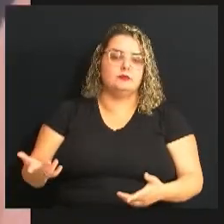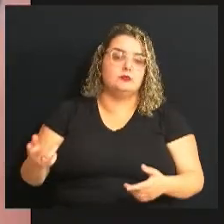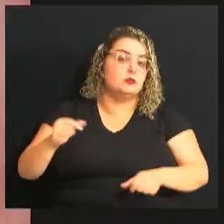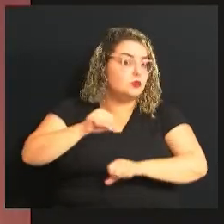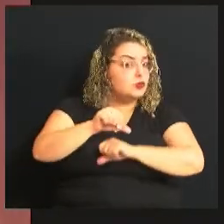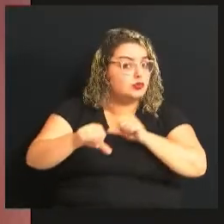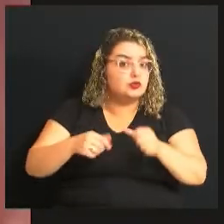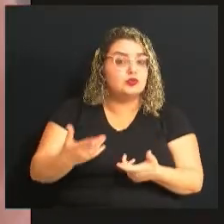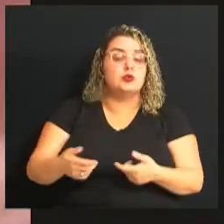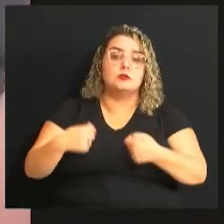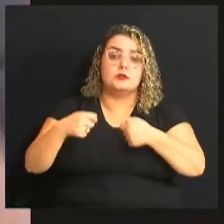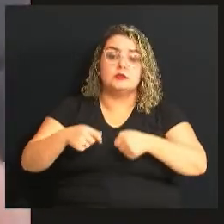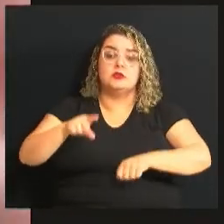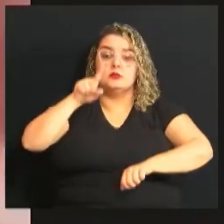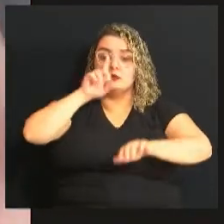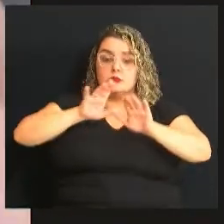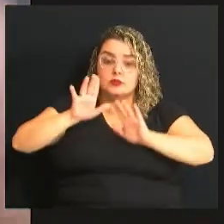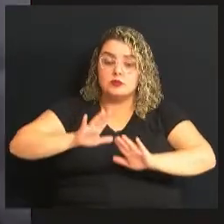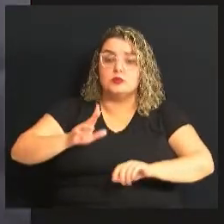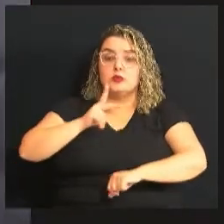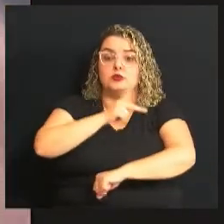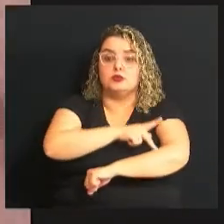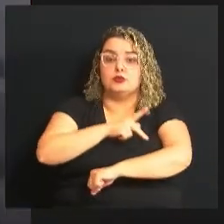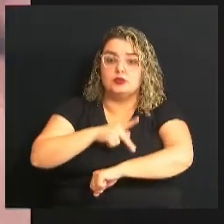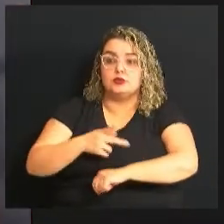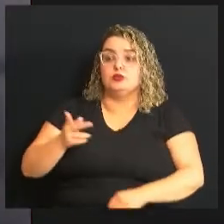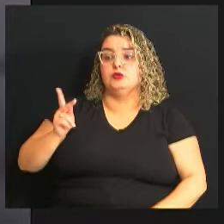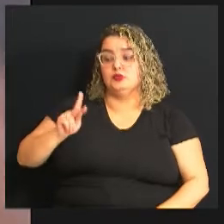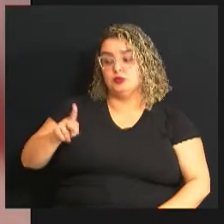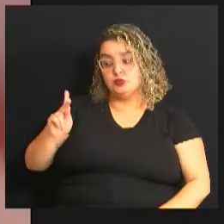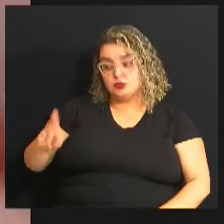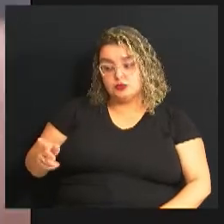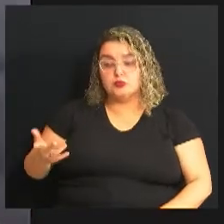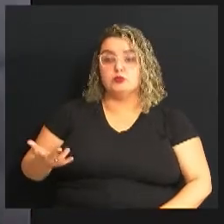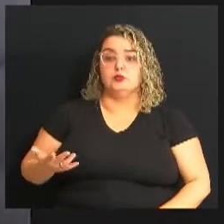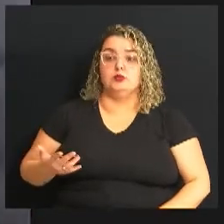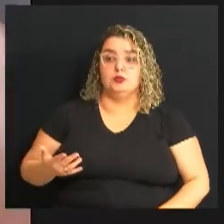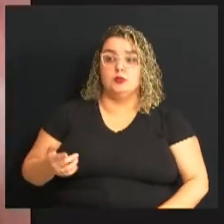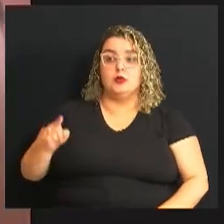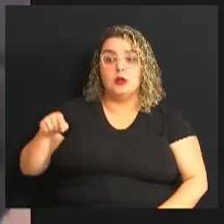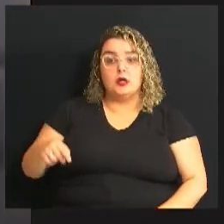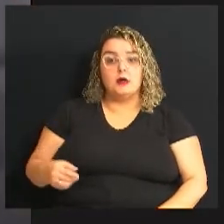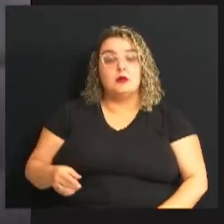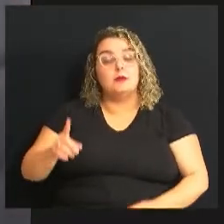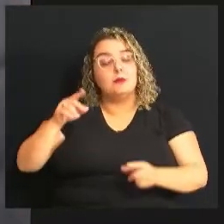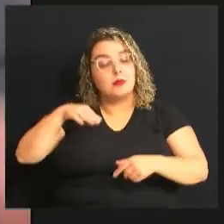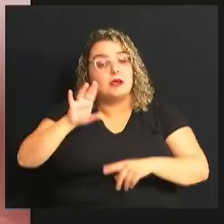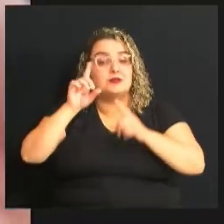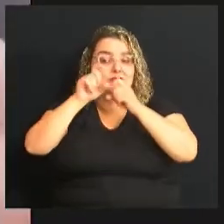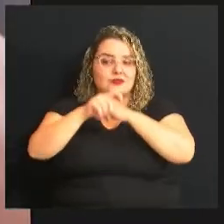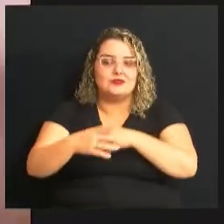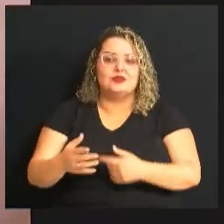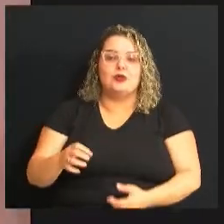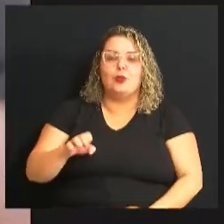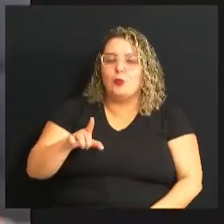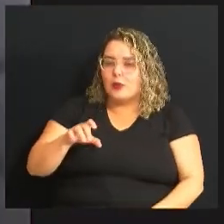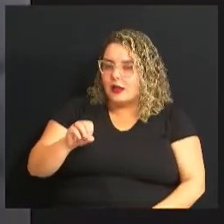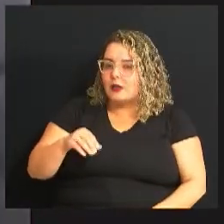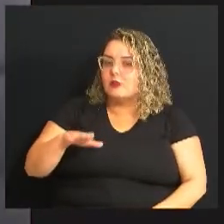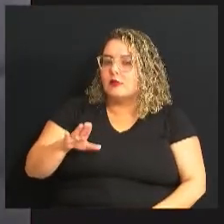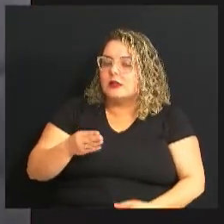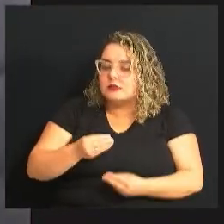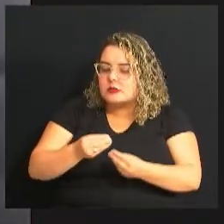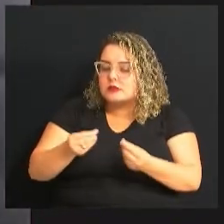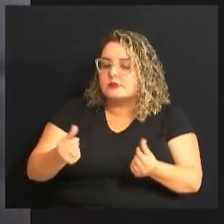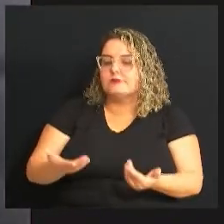precisamos cuidar do professor. O professor é o elo mais frágil nesse processo. Então, capacitar o professor,